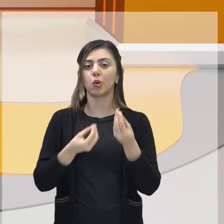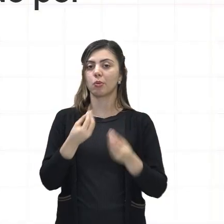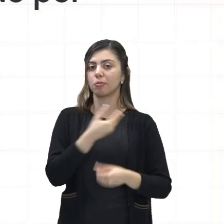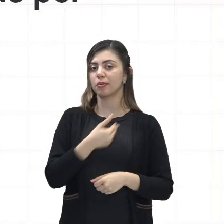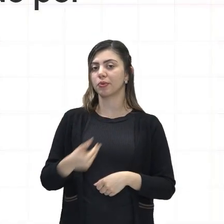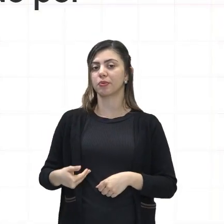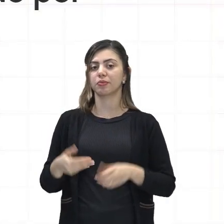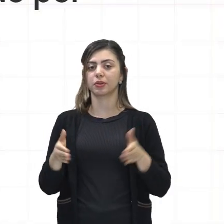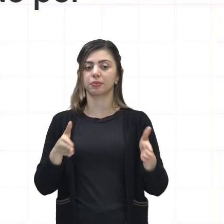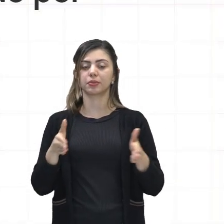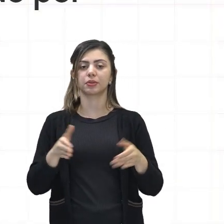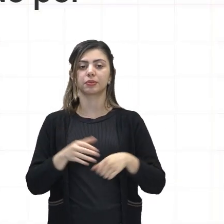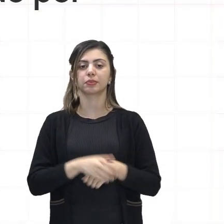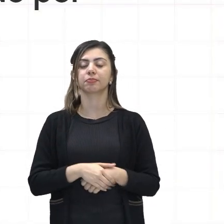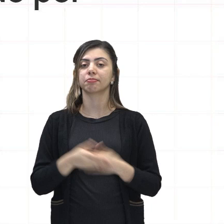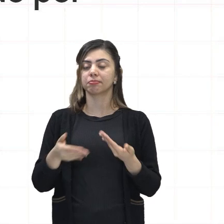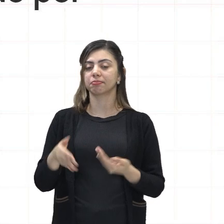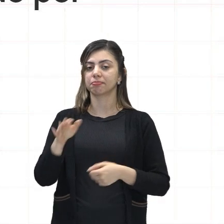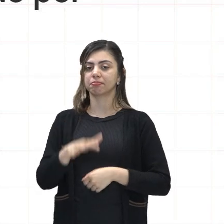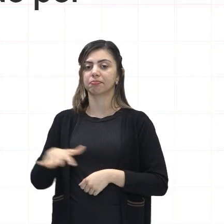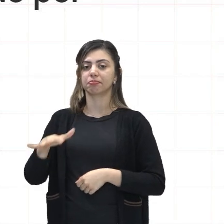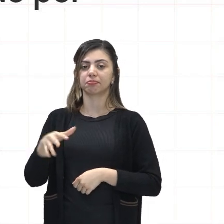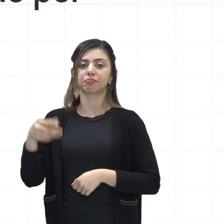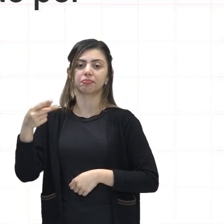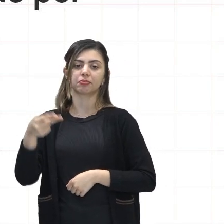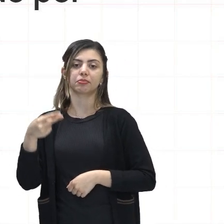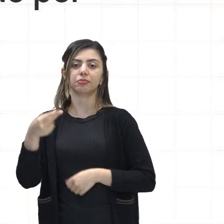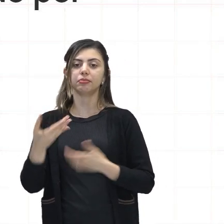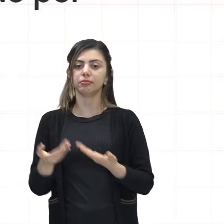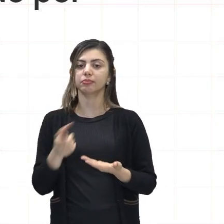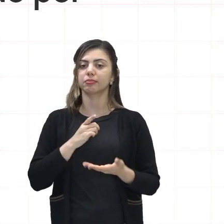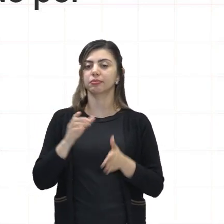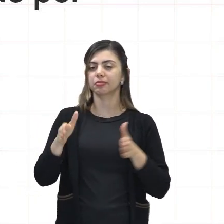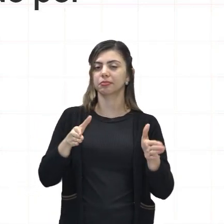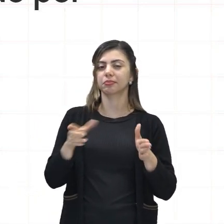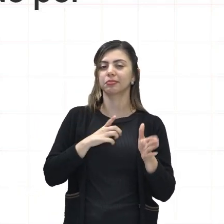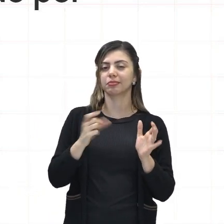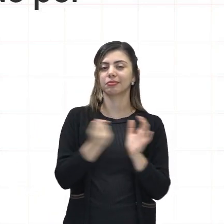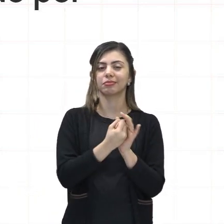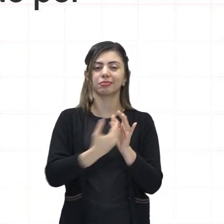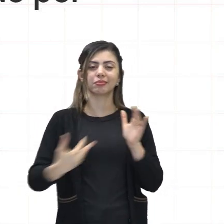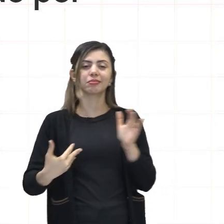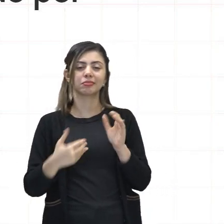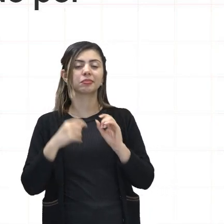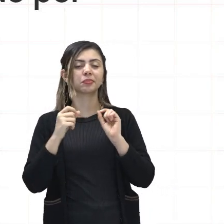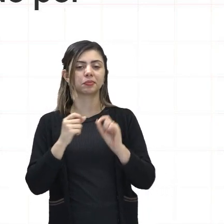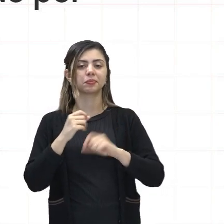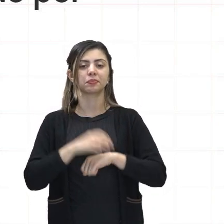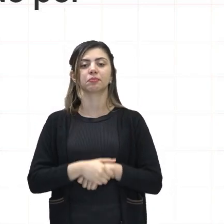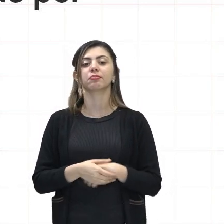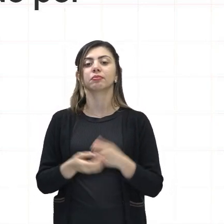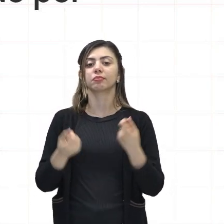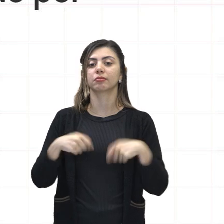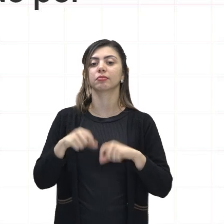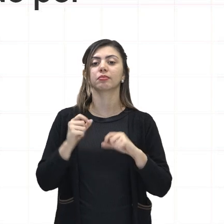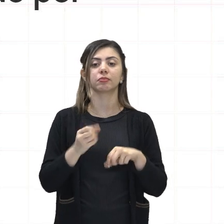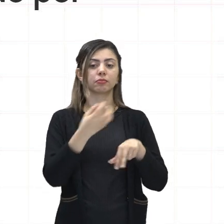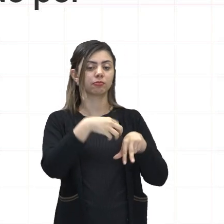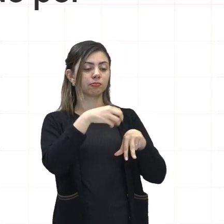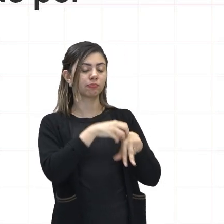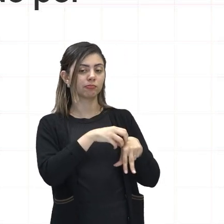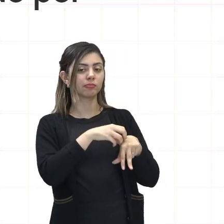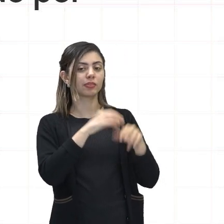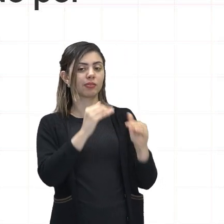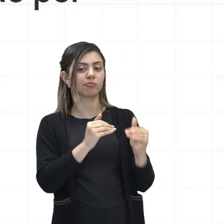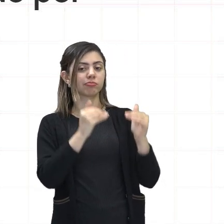lá. No campo político, o período foi caracterizado pela centralização do poder nas mãos do